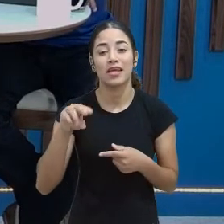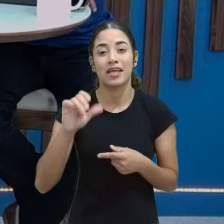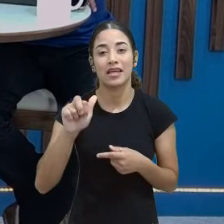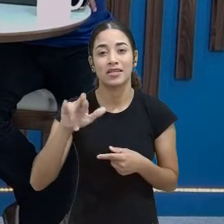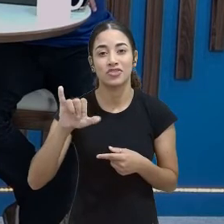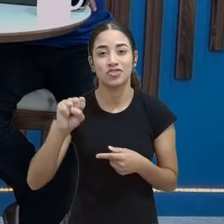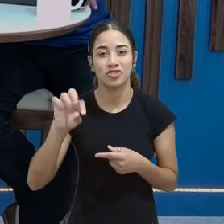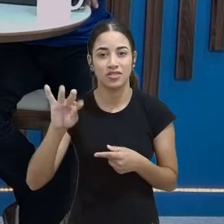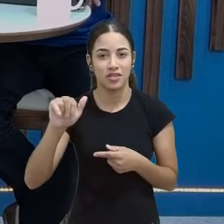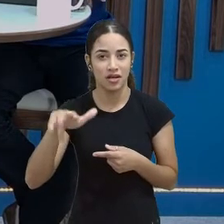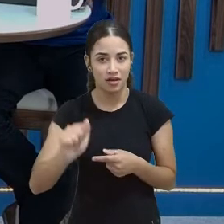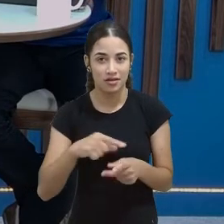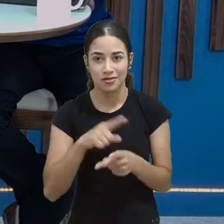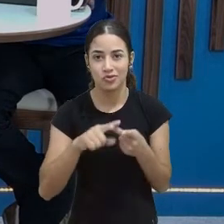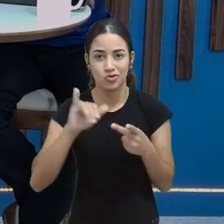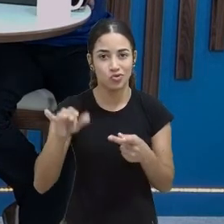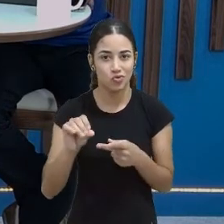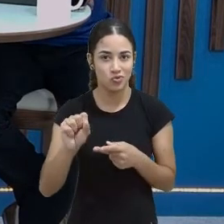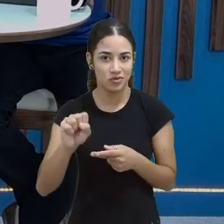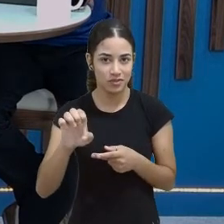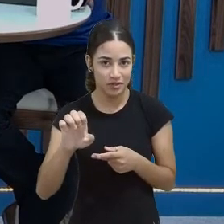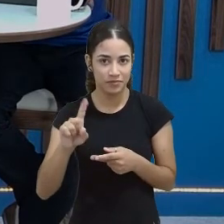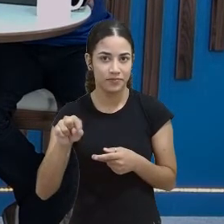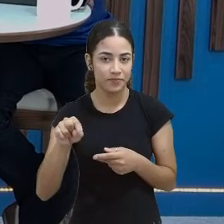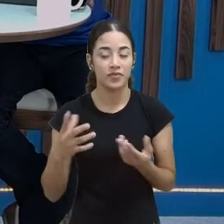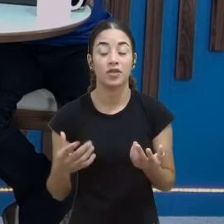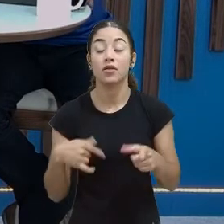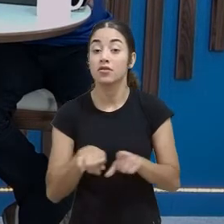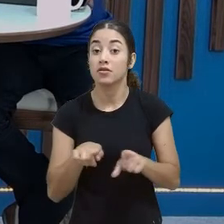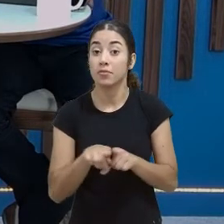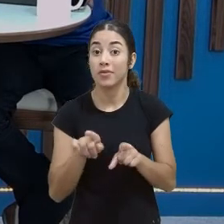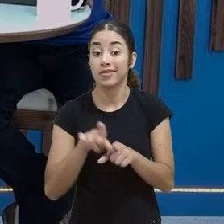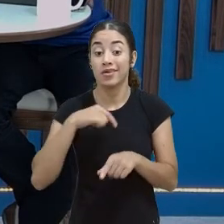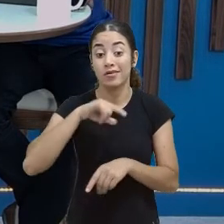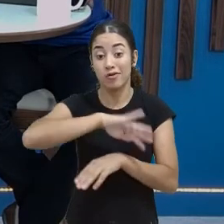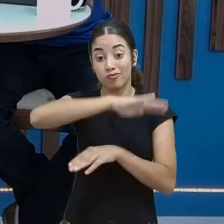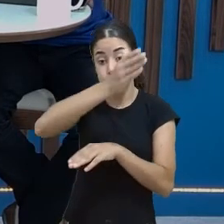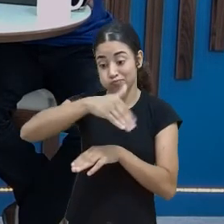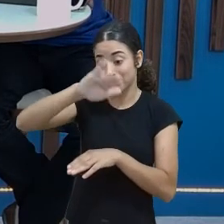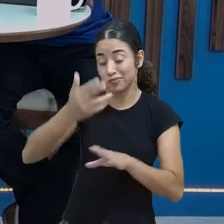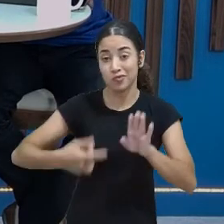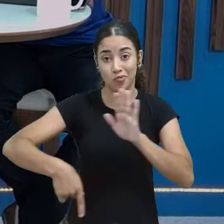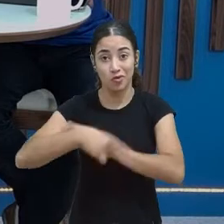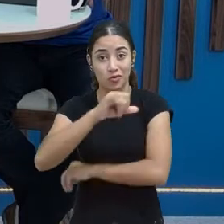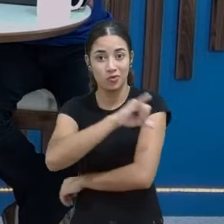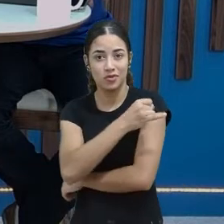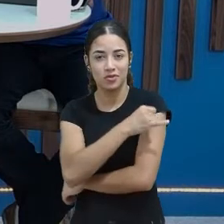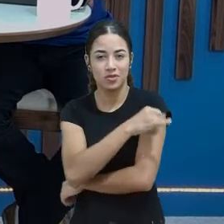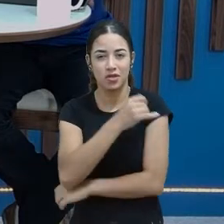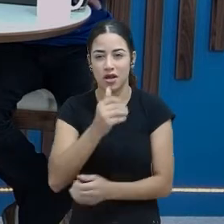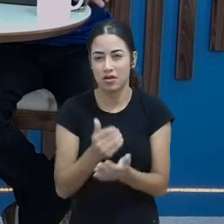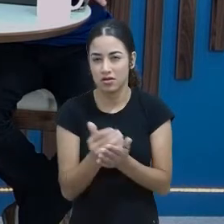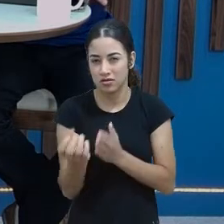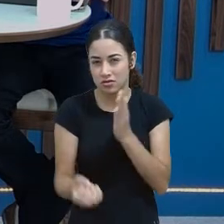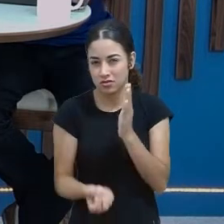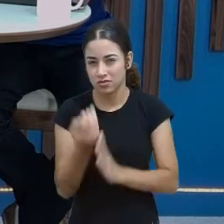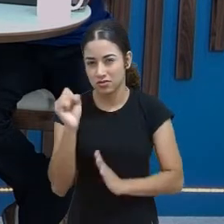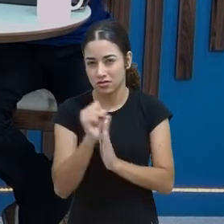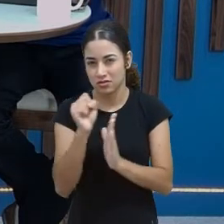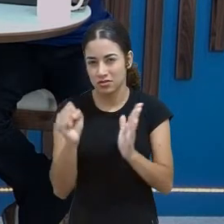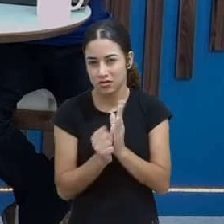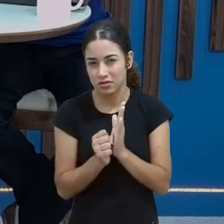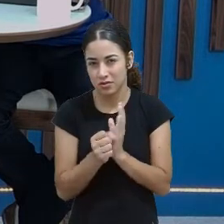Sobre a questão das favelas, né, dos morros no Rio de Janeiro, quando surgiram no início do século, aí, 1800